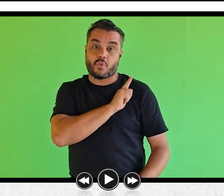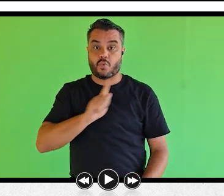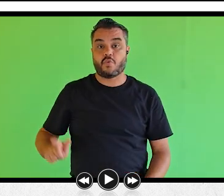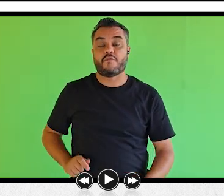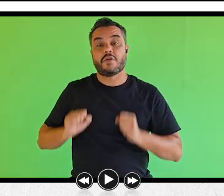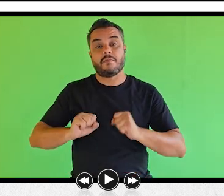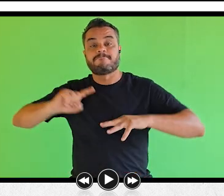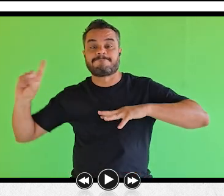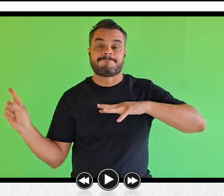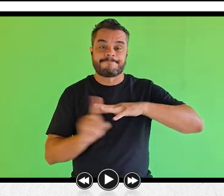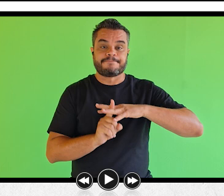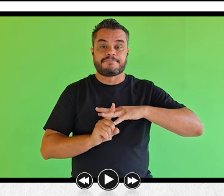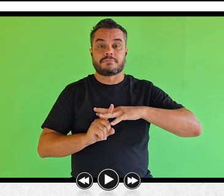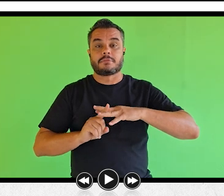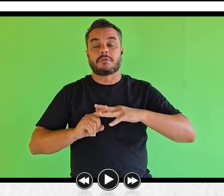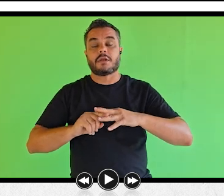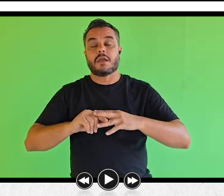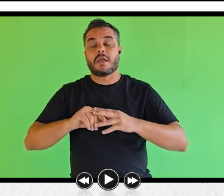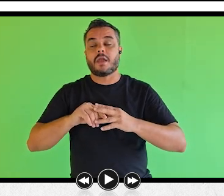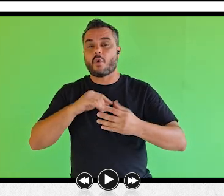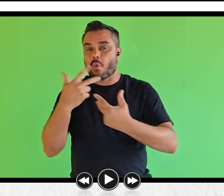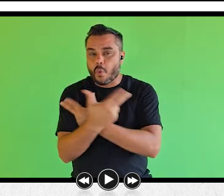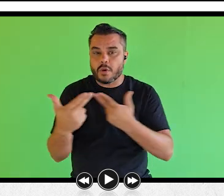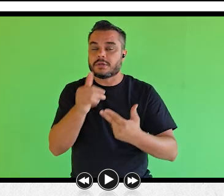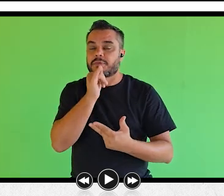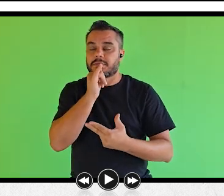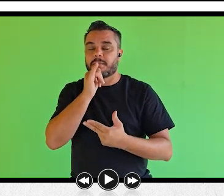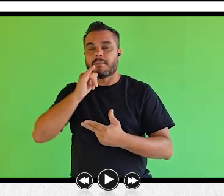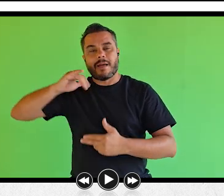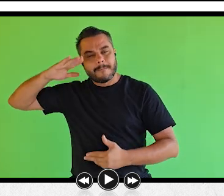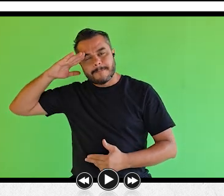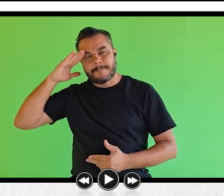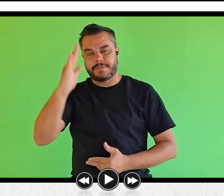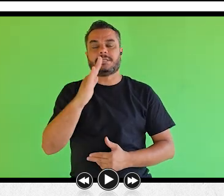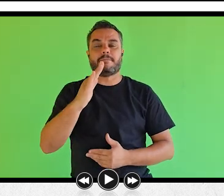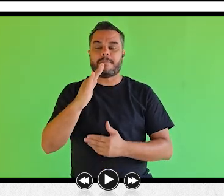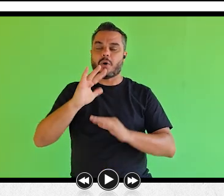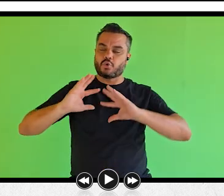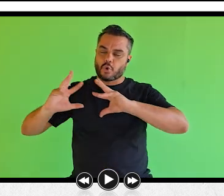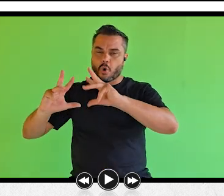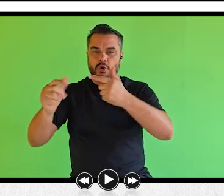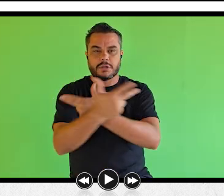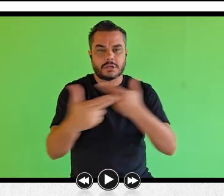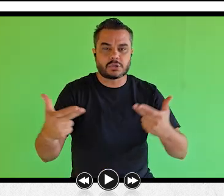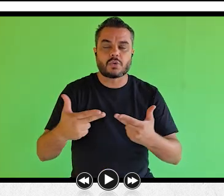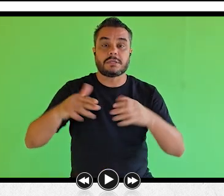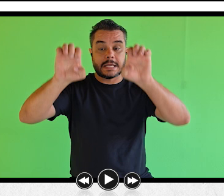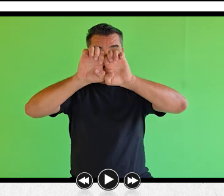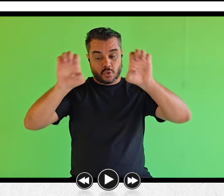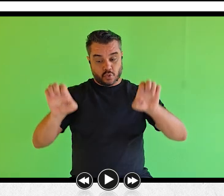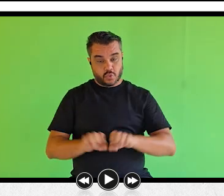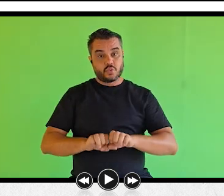atender prioritariamente as iniciativas de implantação de infraestrutura física e aquisição de equipamentos para